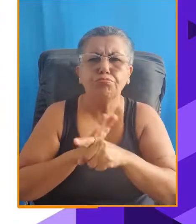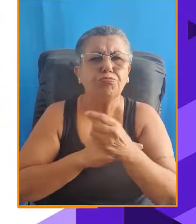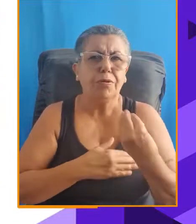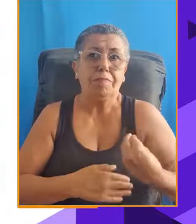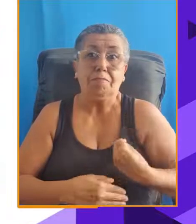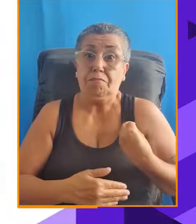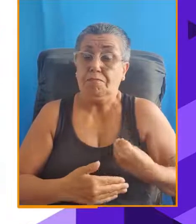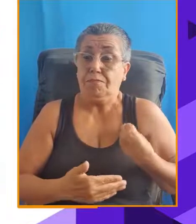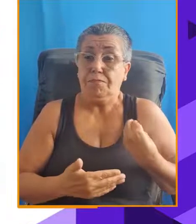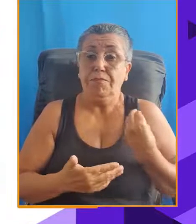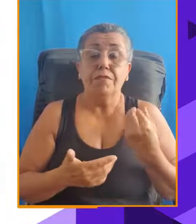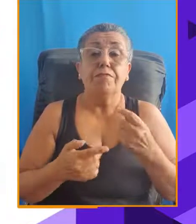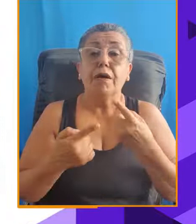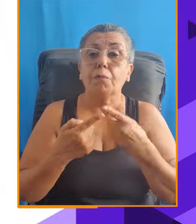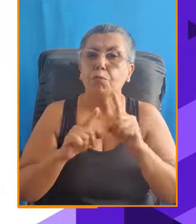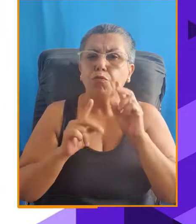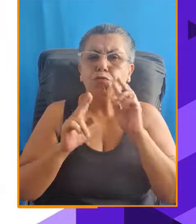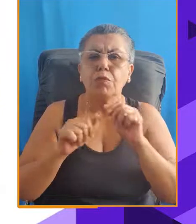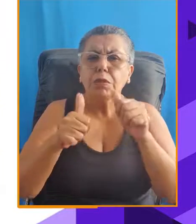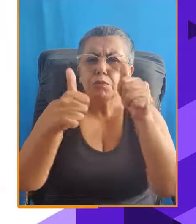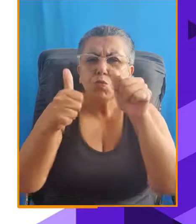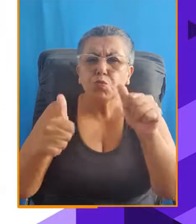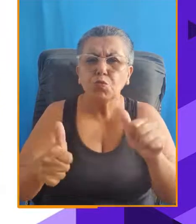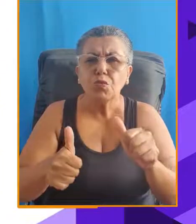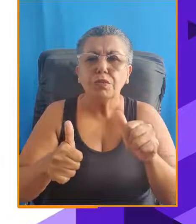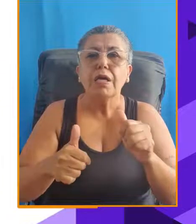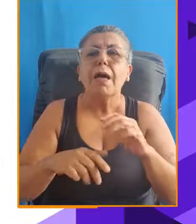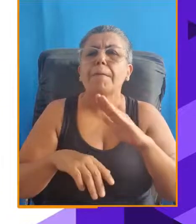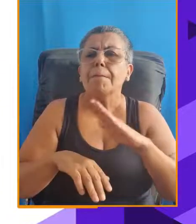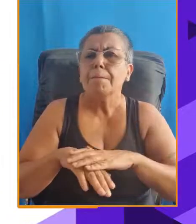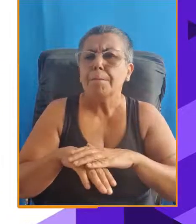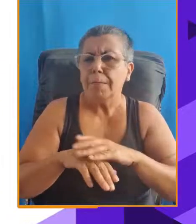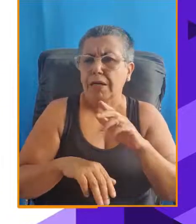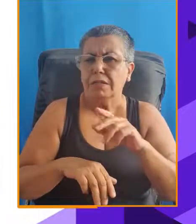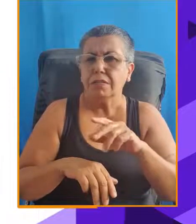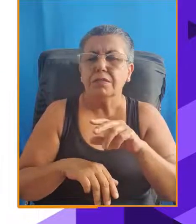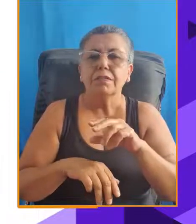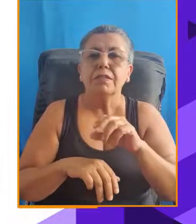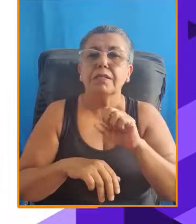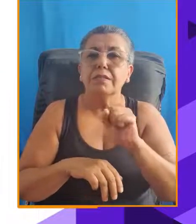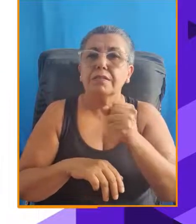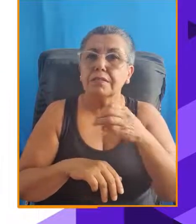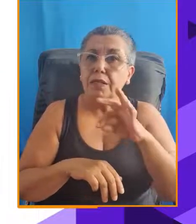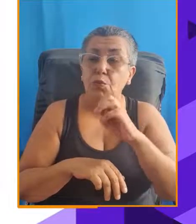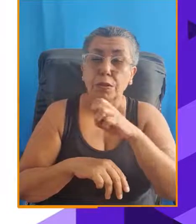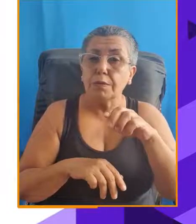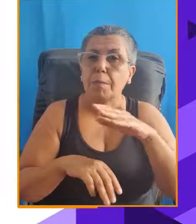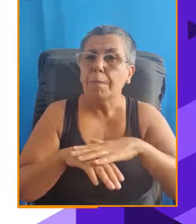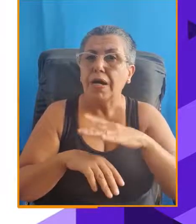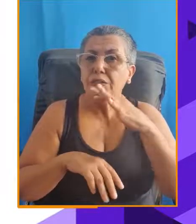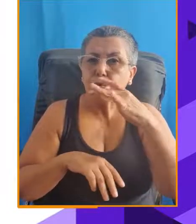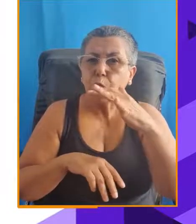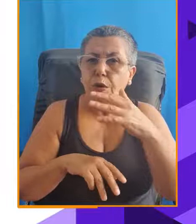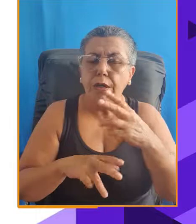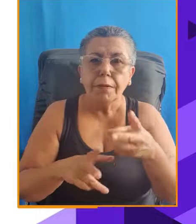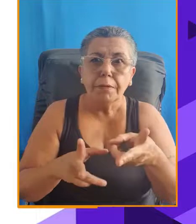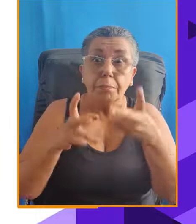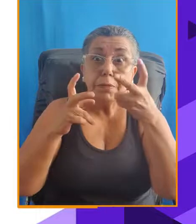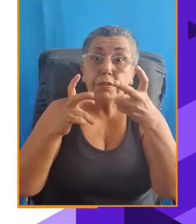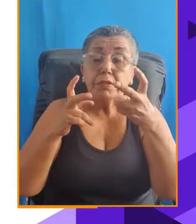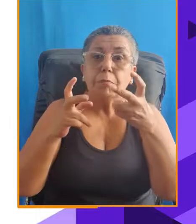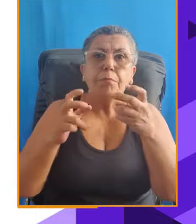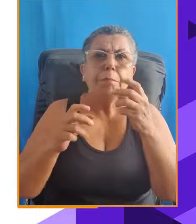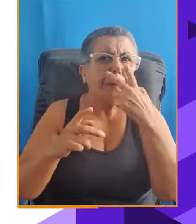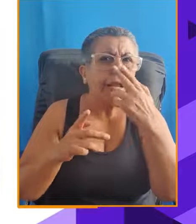vivas. Em composição visual se diz que quanto mais saturada for uma cor, maior será a impressão de